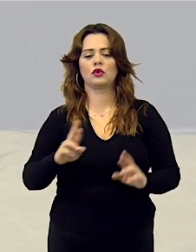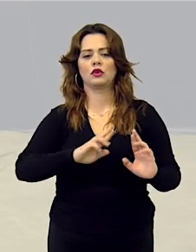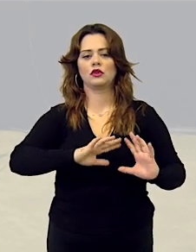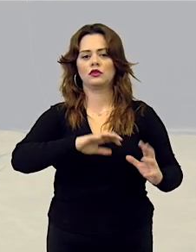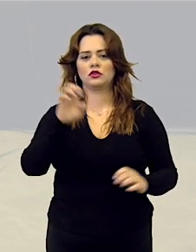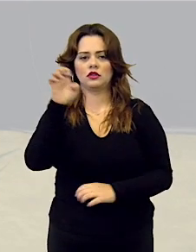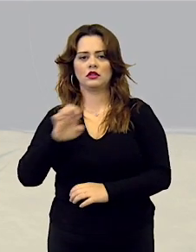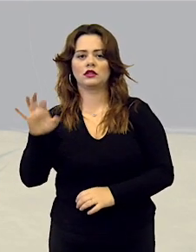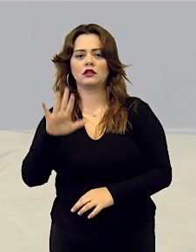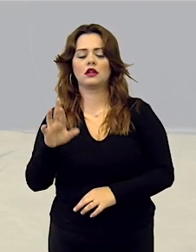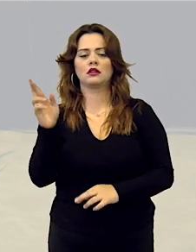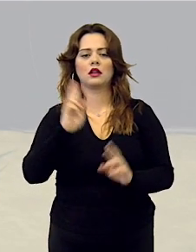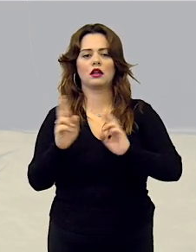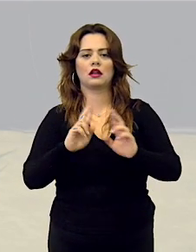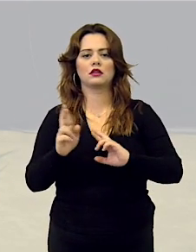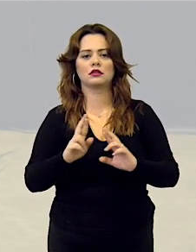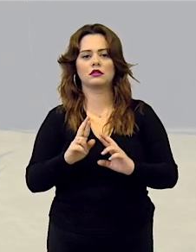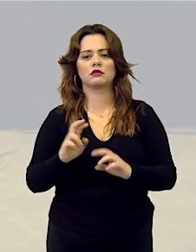exteriores